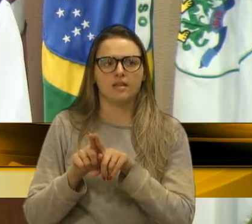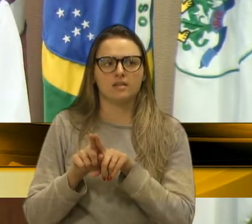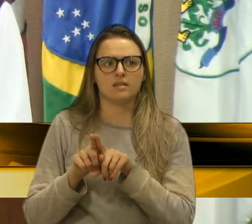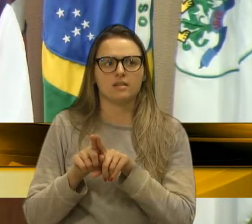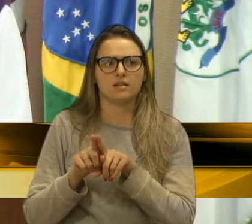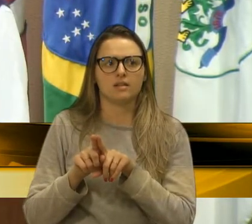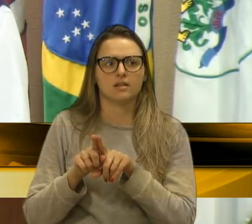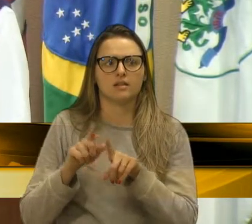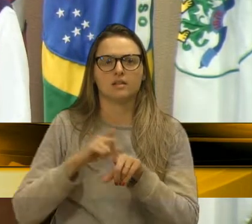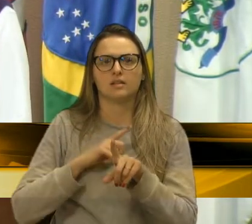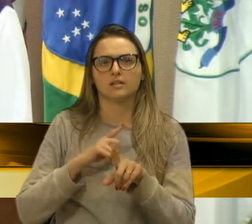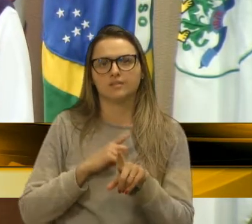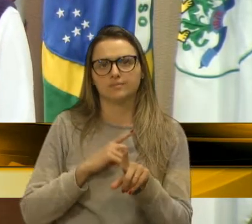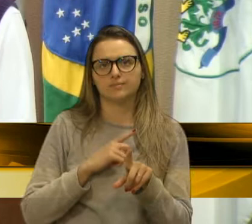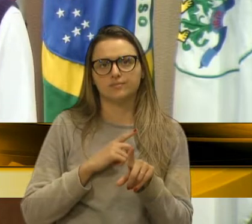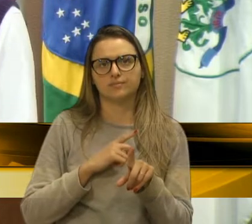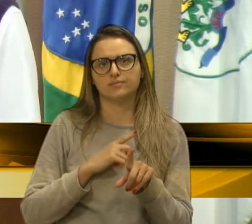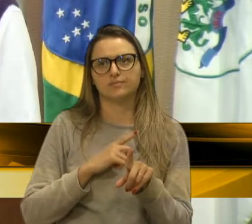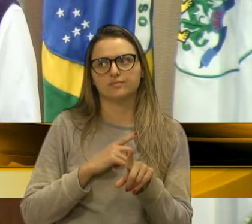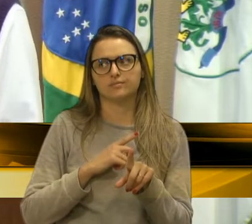implantado.